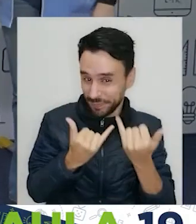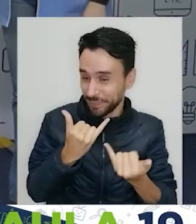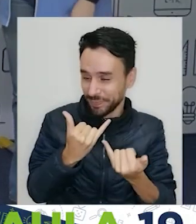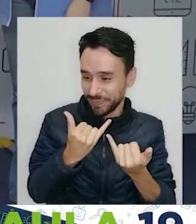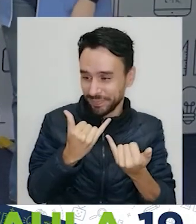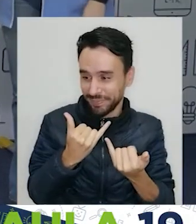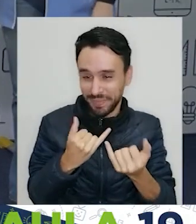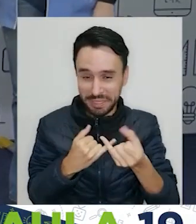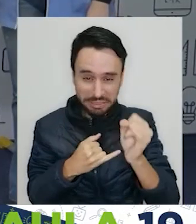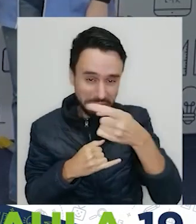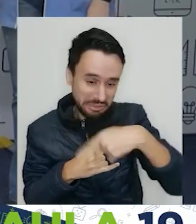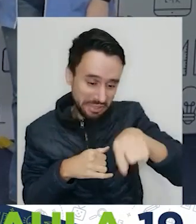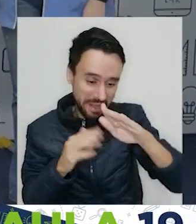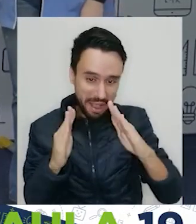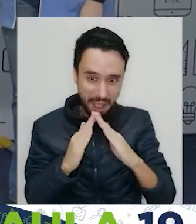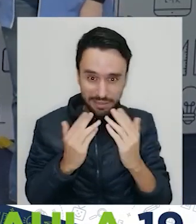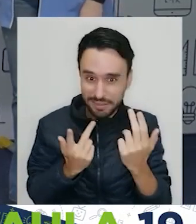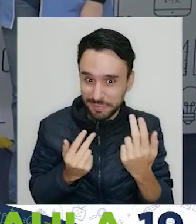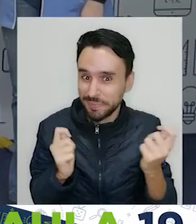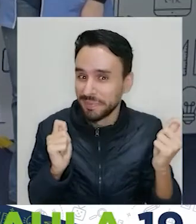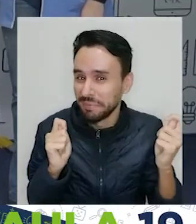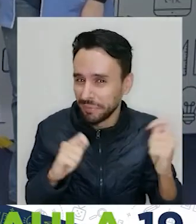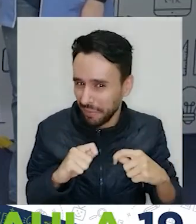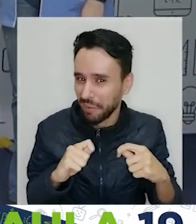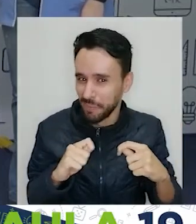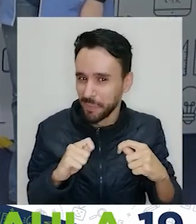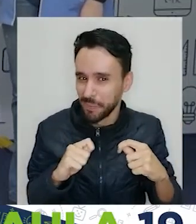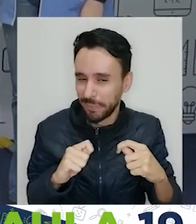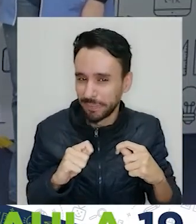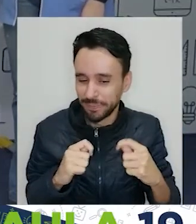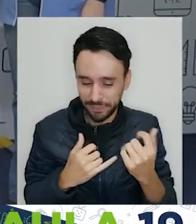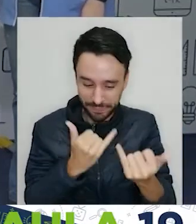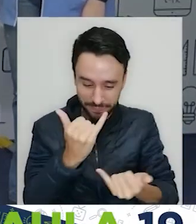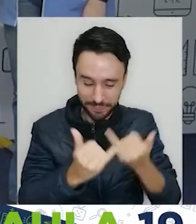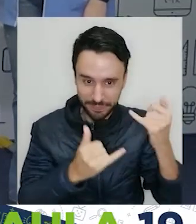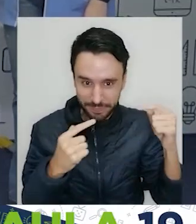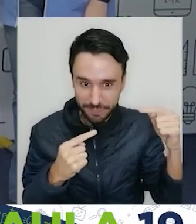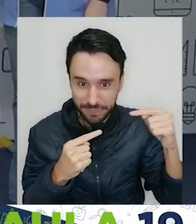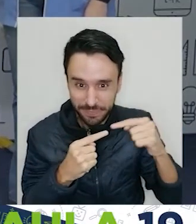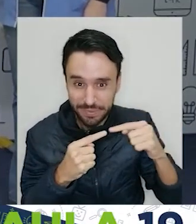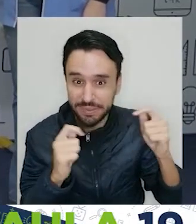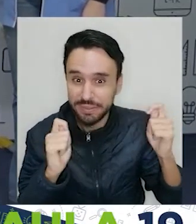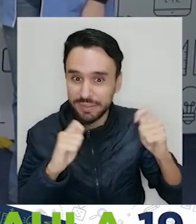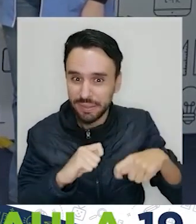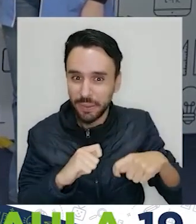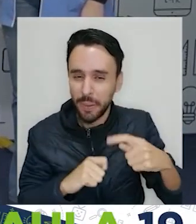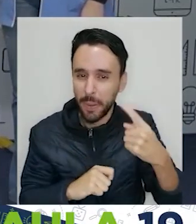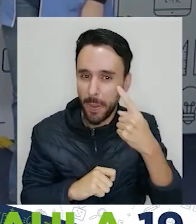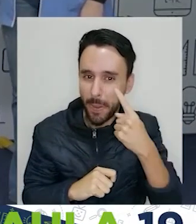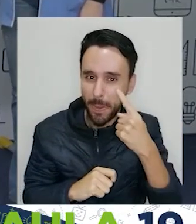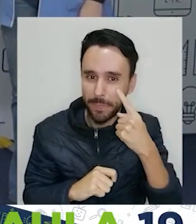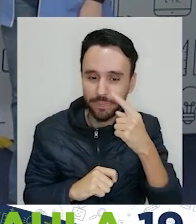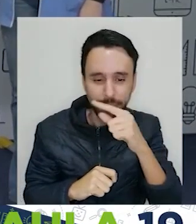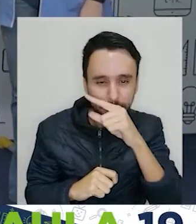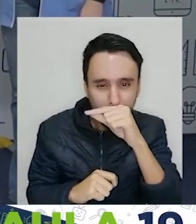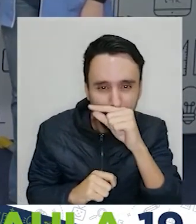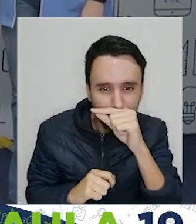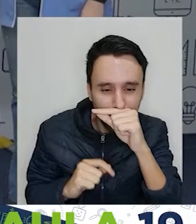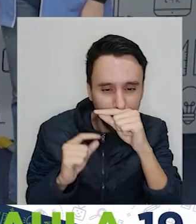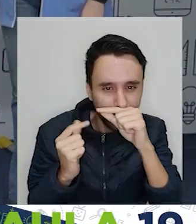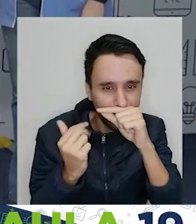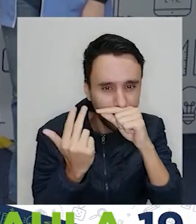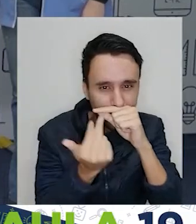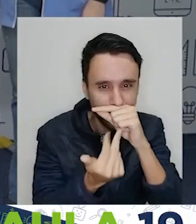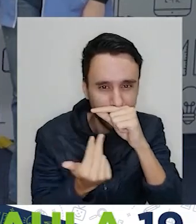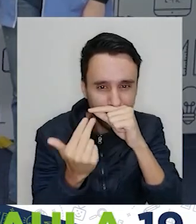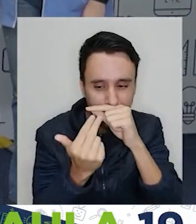você quiser brincar na sua casa, você também pode organizar o jogo desta forma aqui. E fazer o desenho do passarinho,